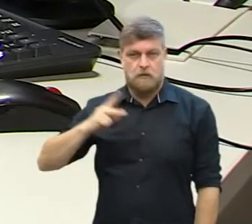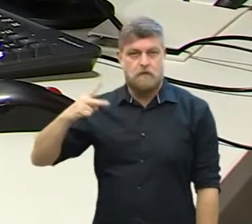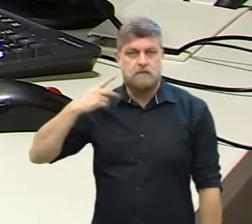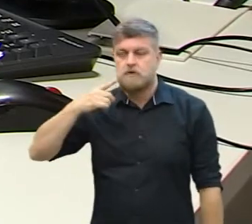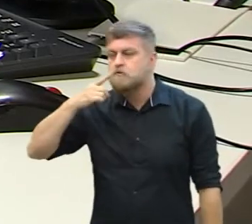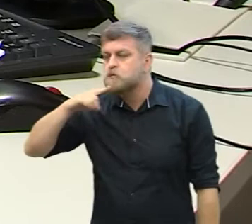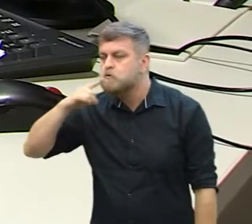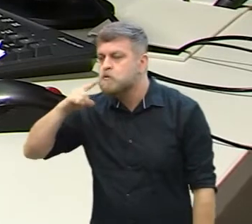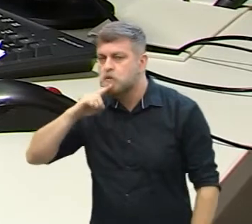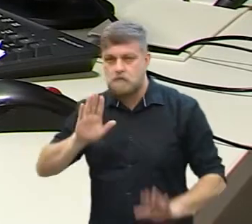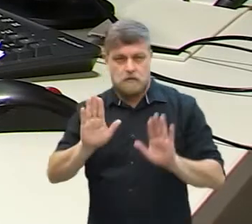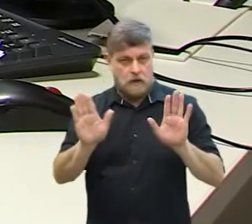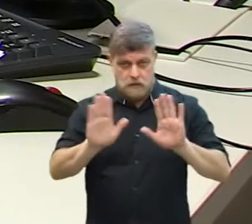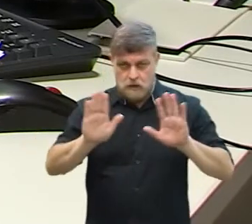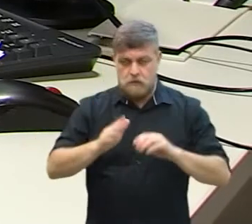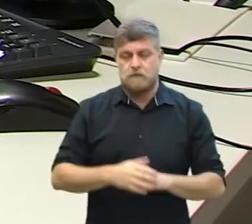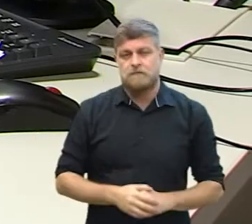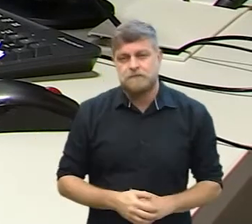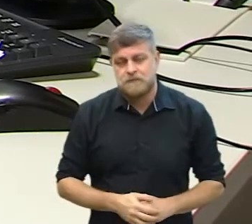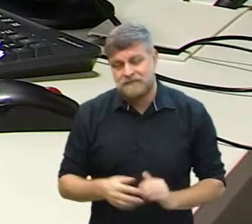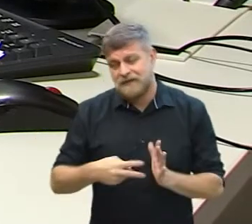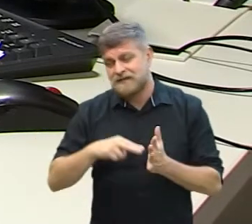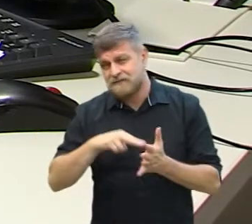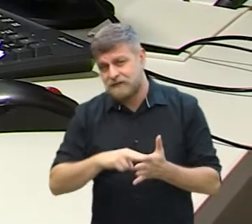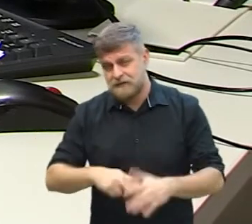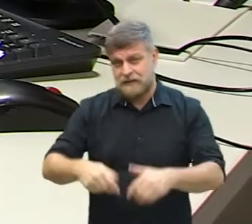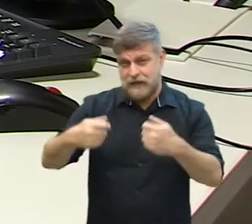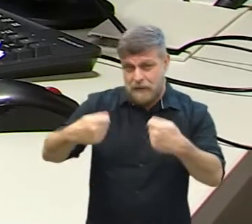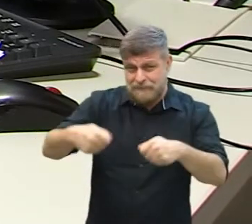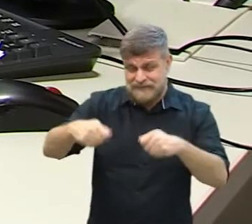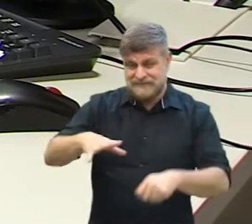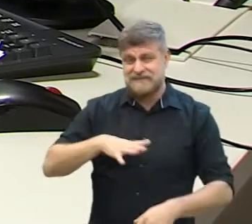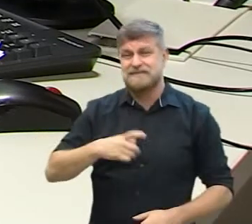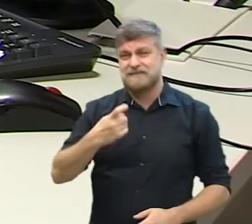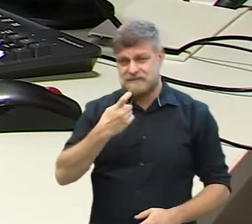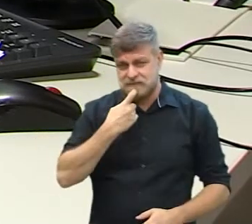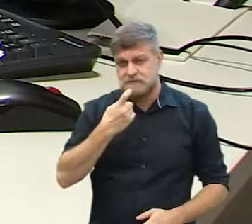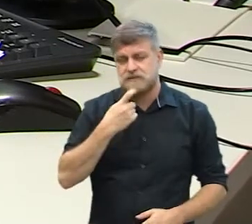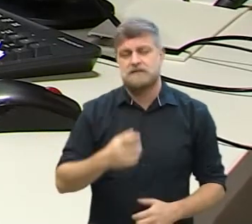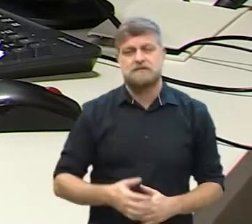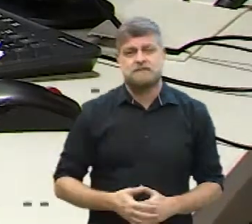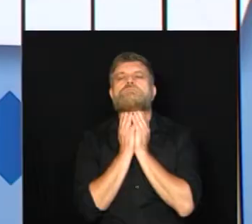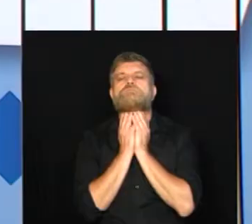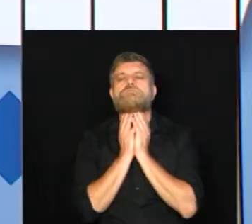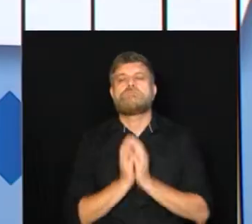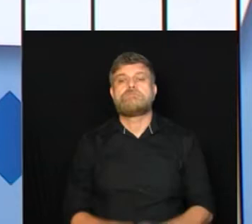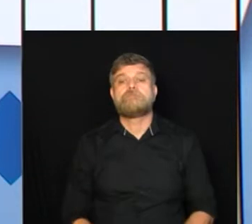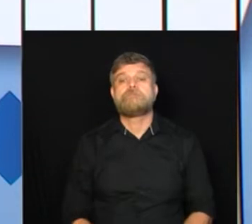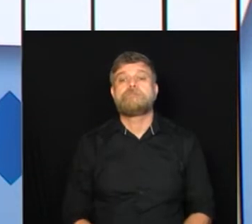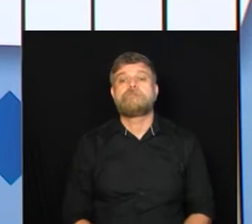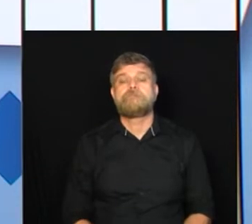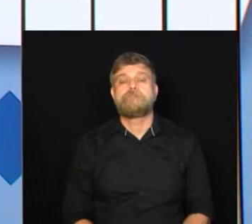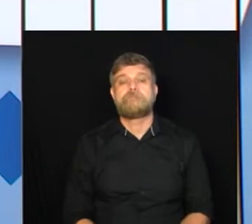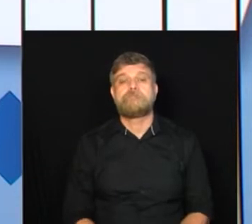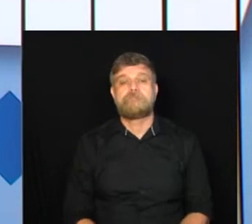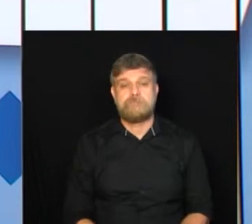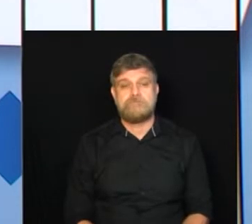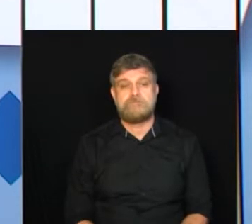do vereador Eduardo Magoga, mas sim uma necessidade que o município precisa.